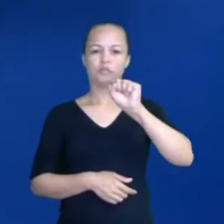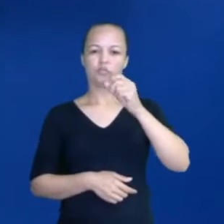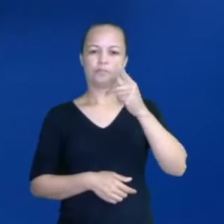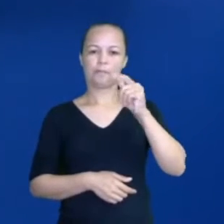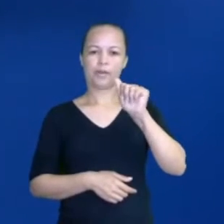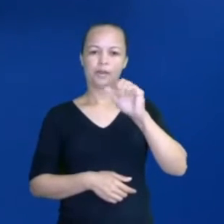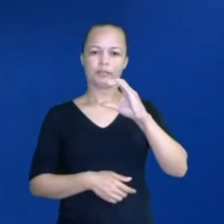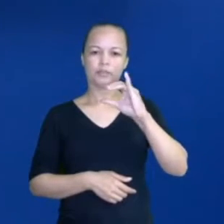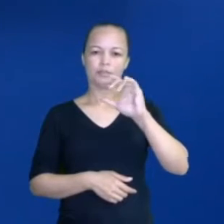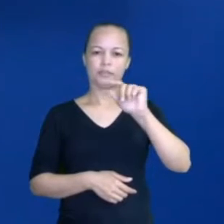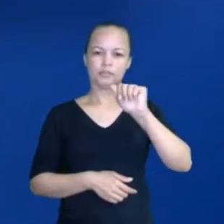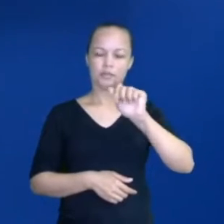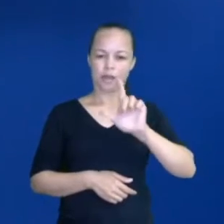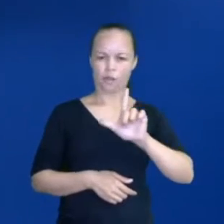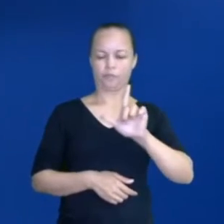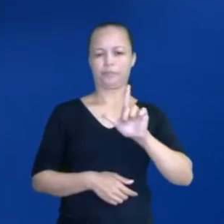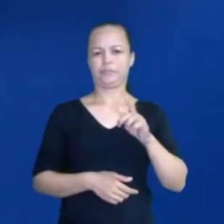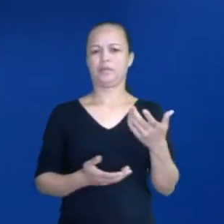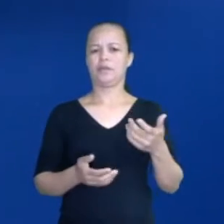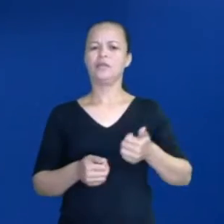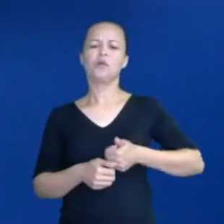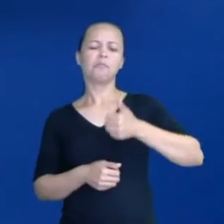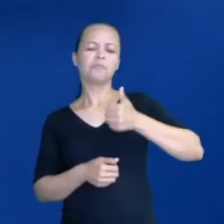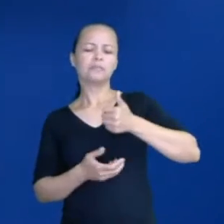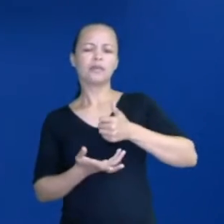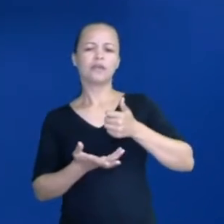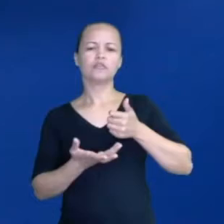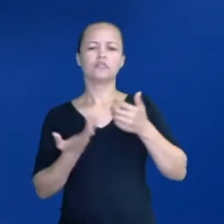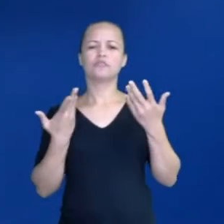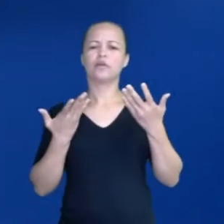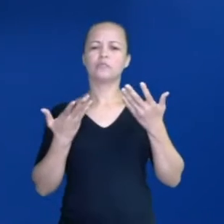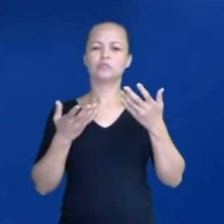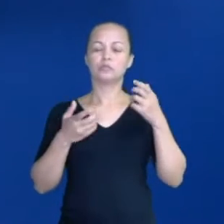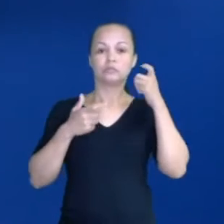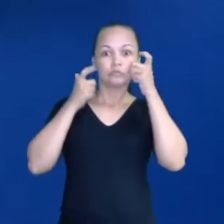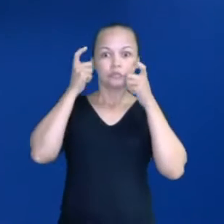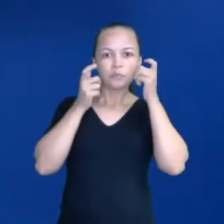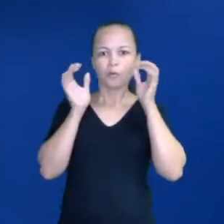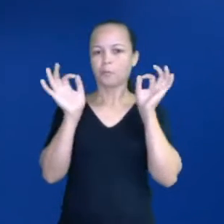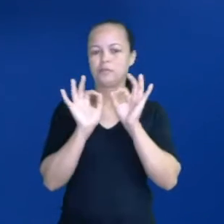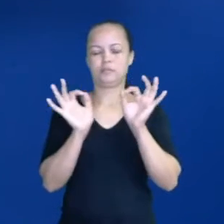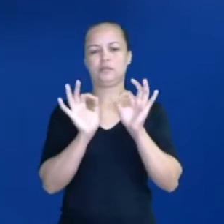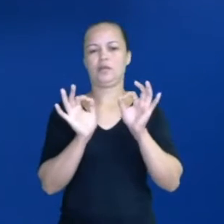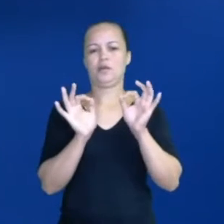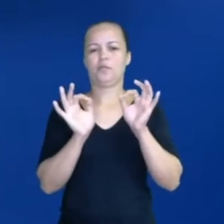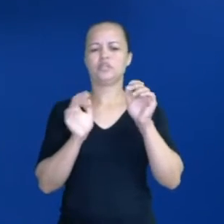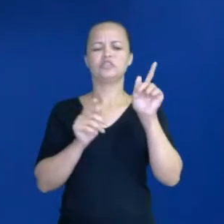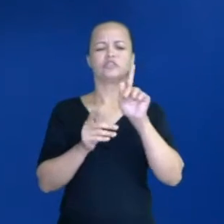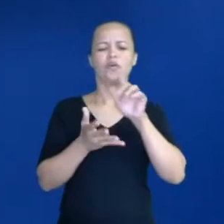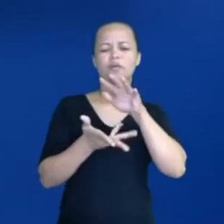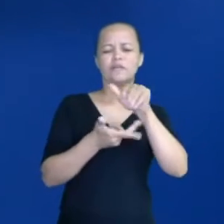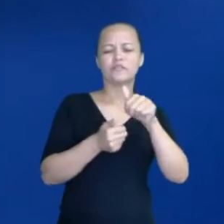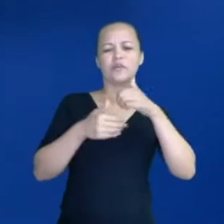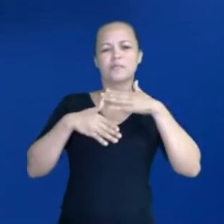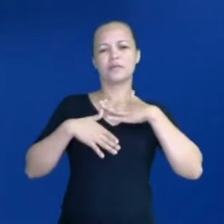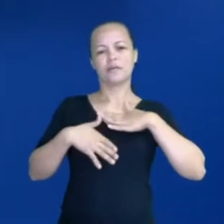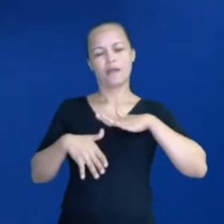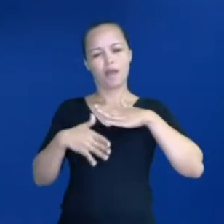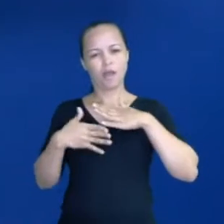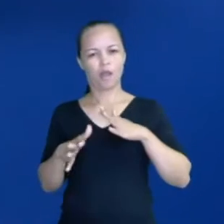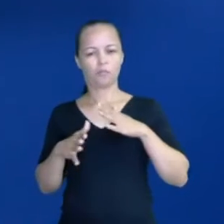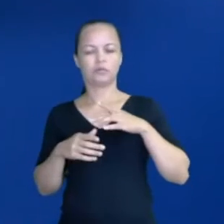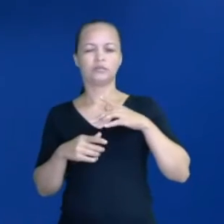desesperar, porque Geografia é um assunto bem tranquilo, bem relax. Você vai aprender muito com